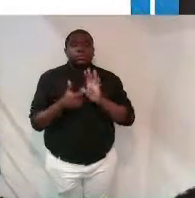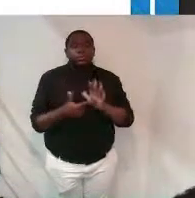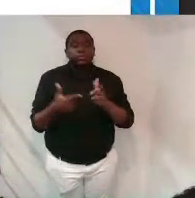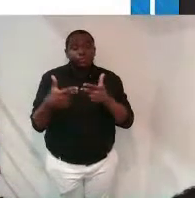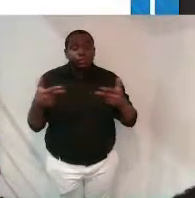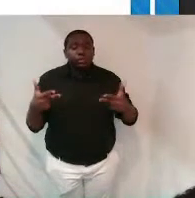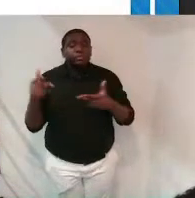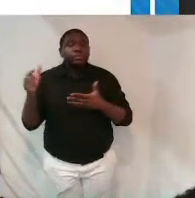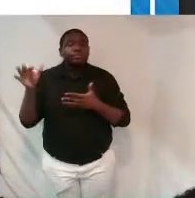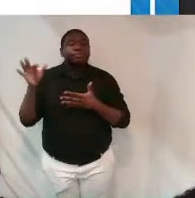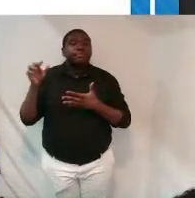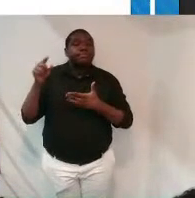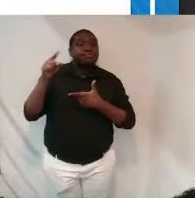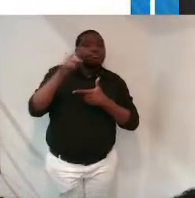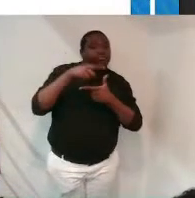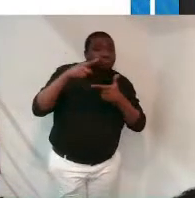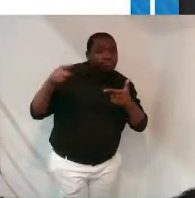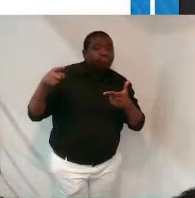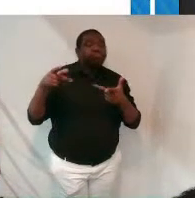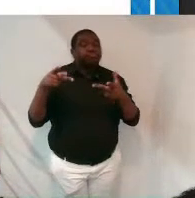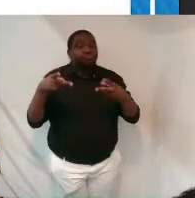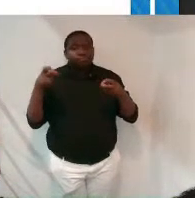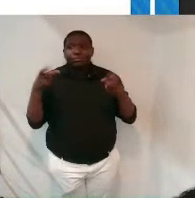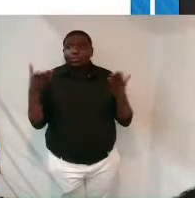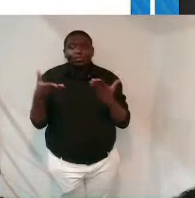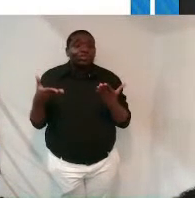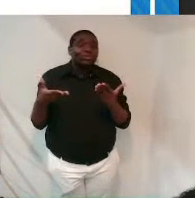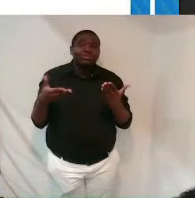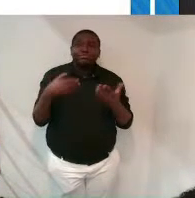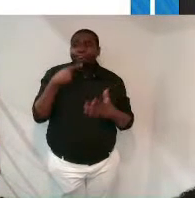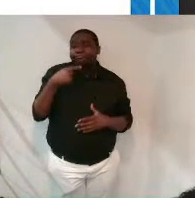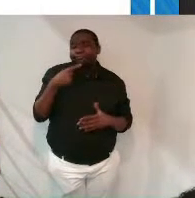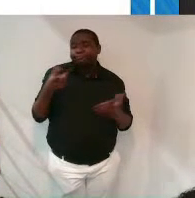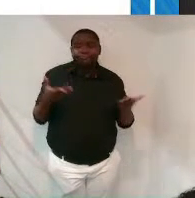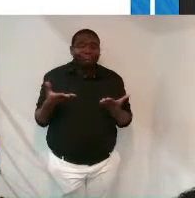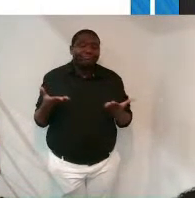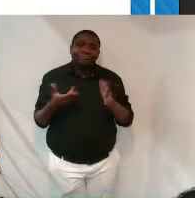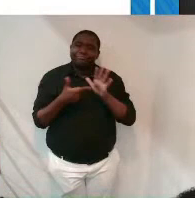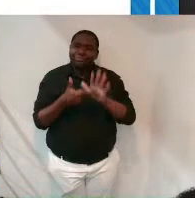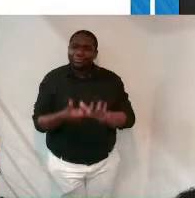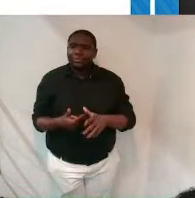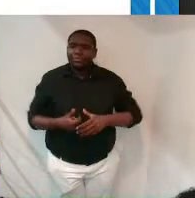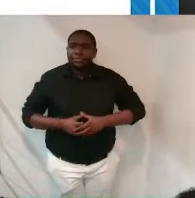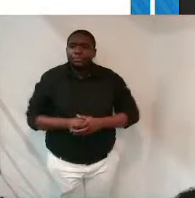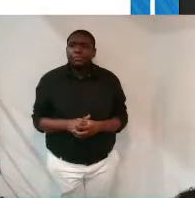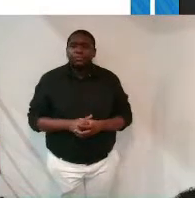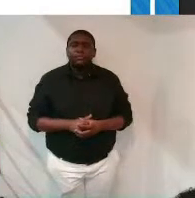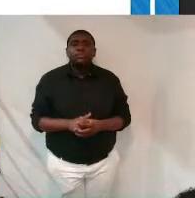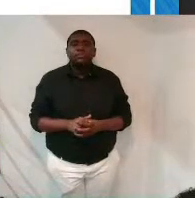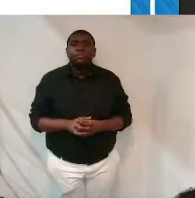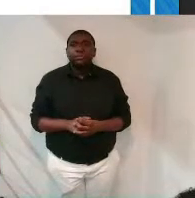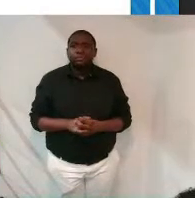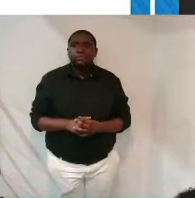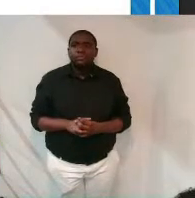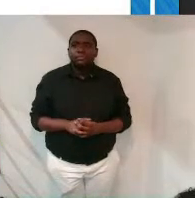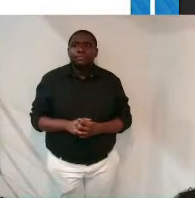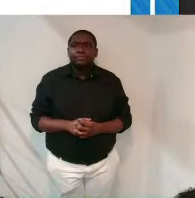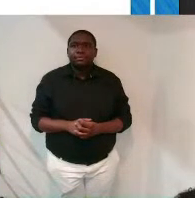inexplicáveis e realmente não se justificam na atualidade. Algumas dessas questões, e a regulação costuma